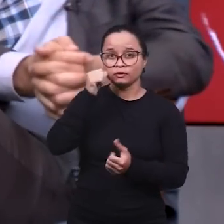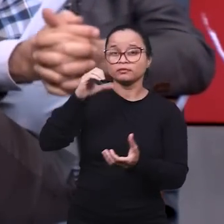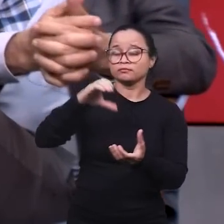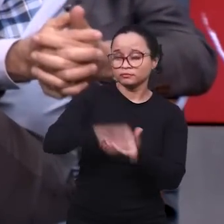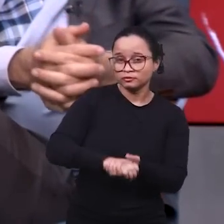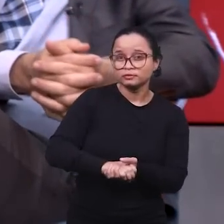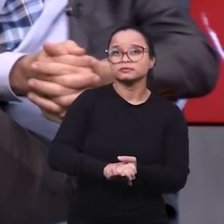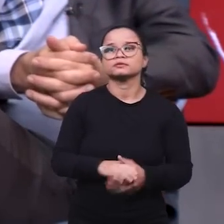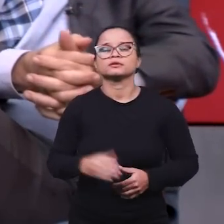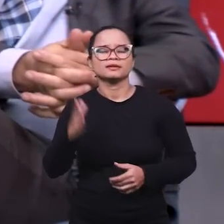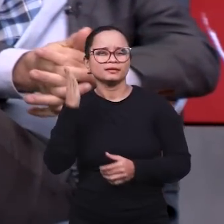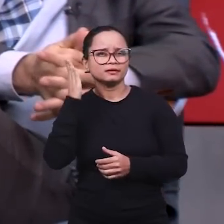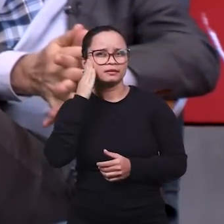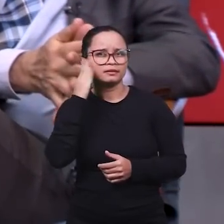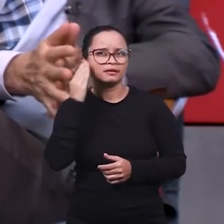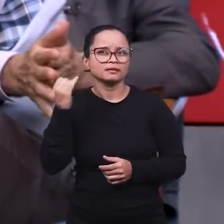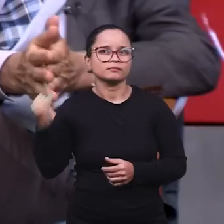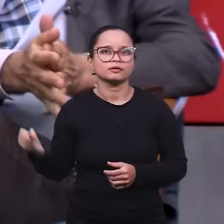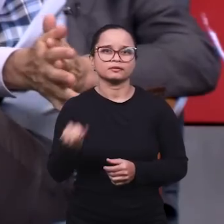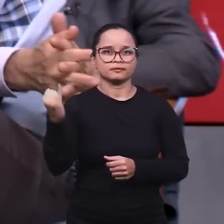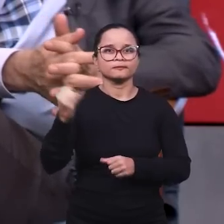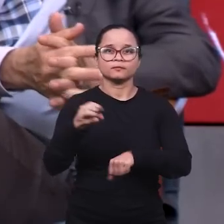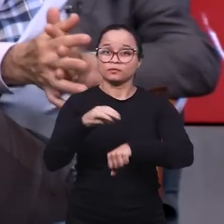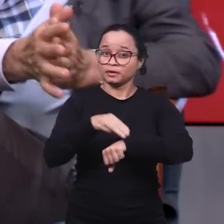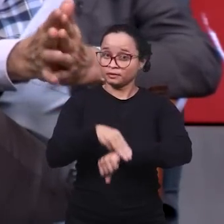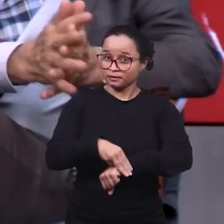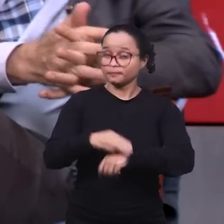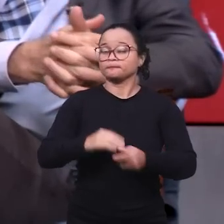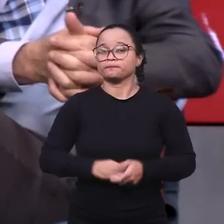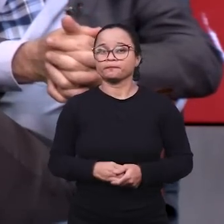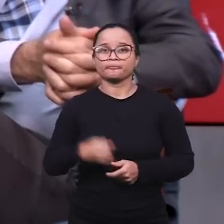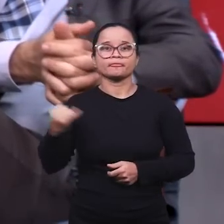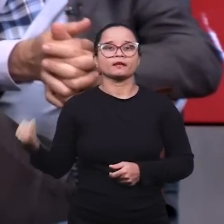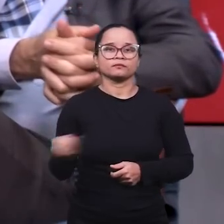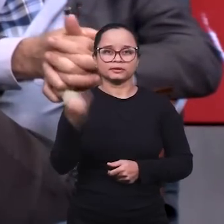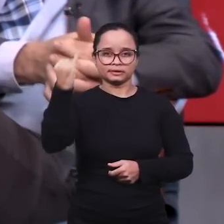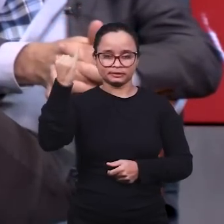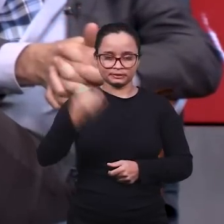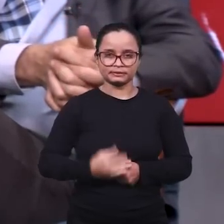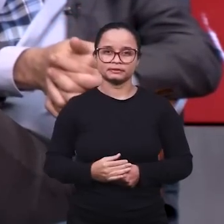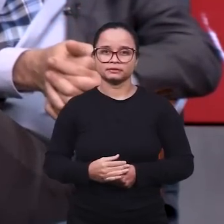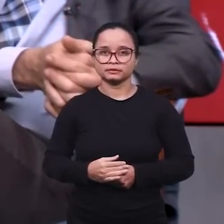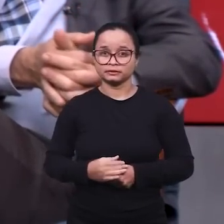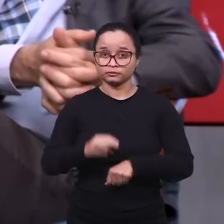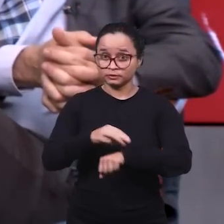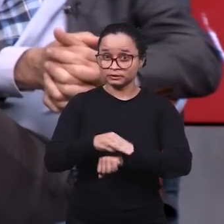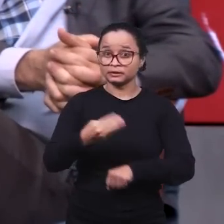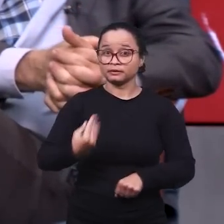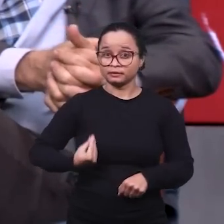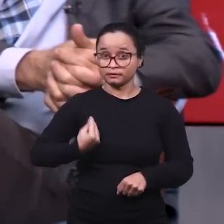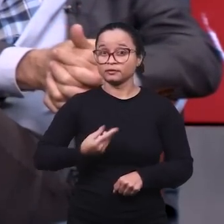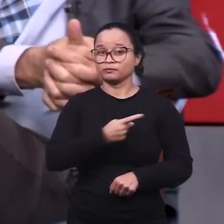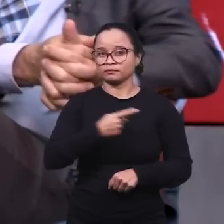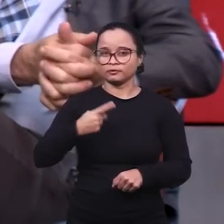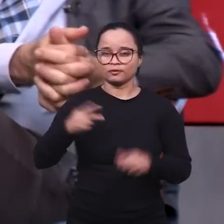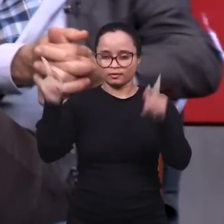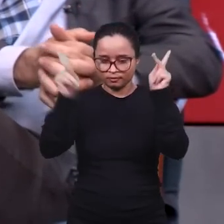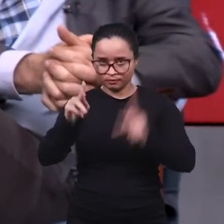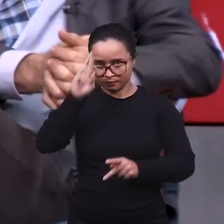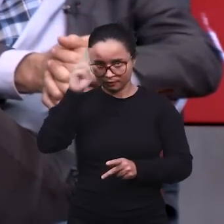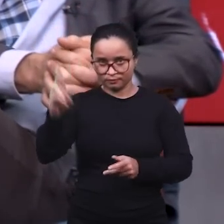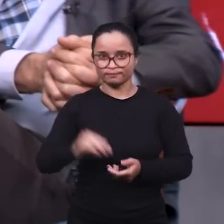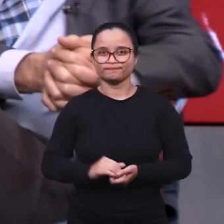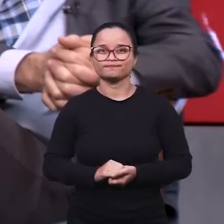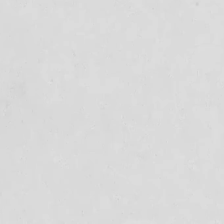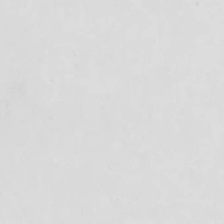esposas, entender a importância do ministério na vida do pastor. A parte do Senhor,